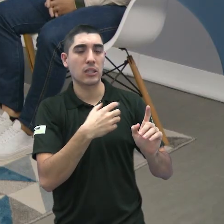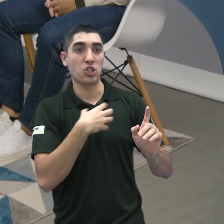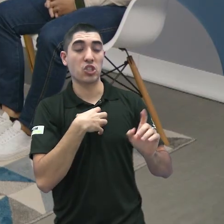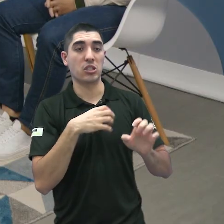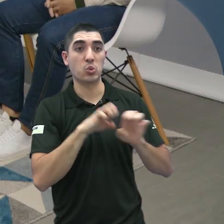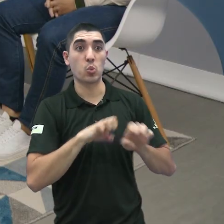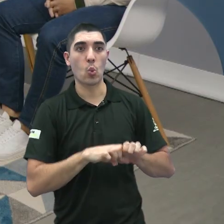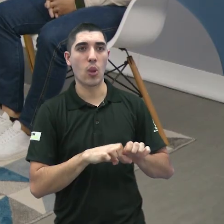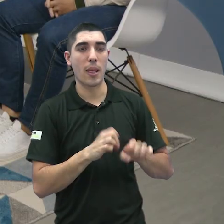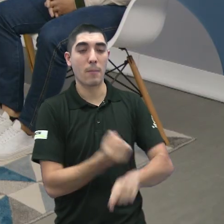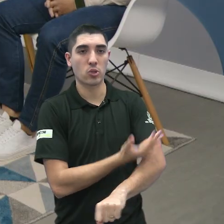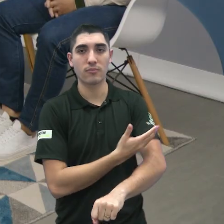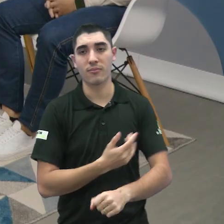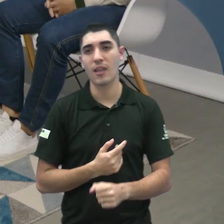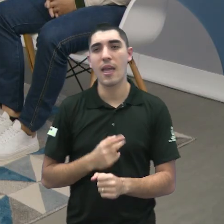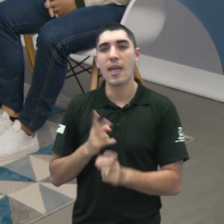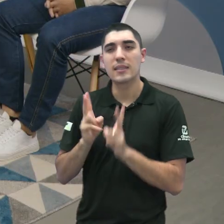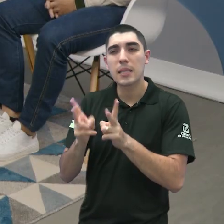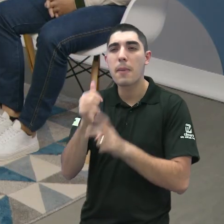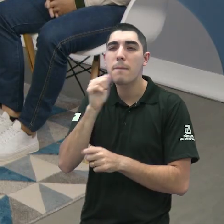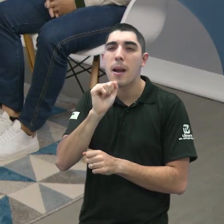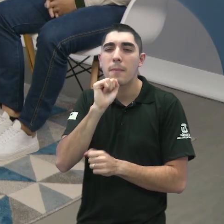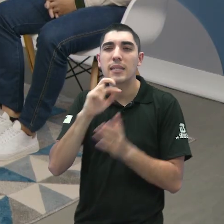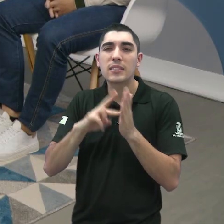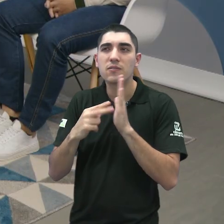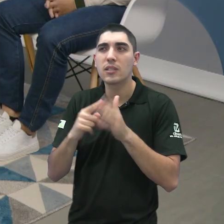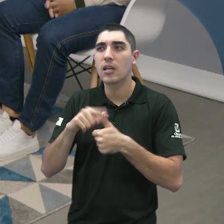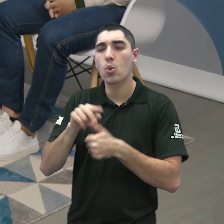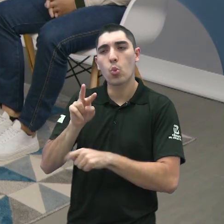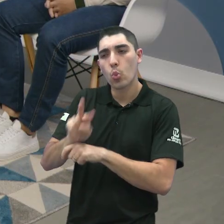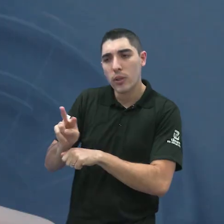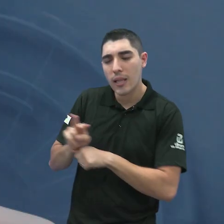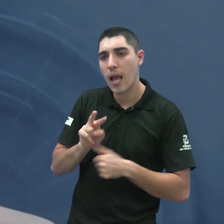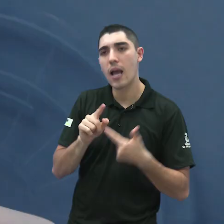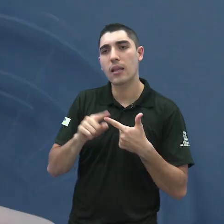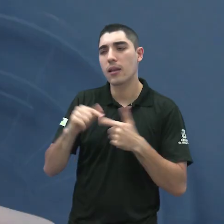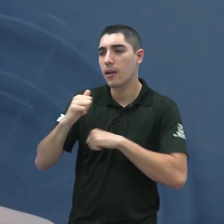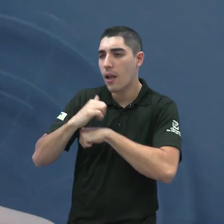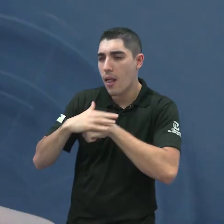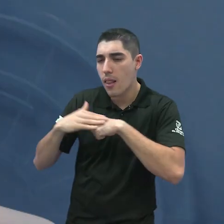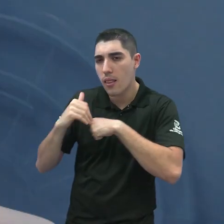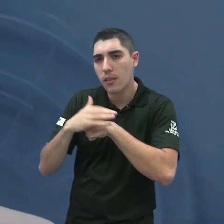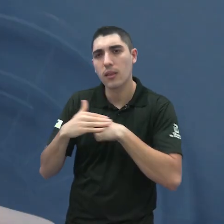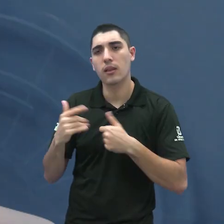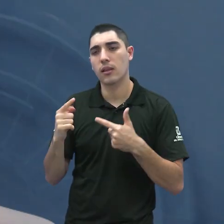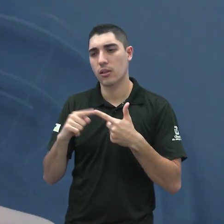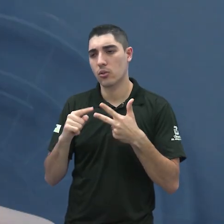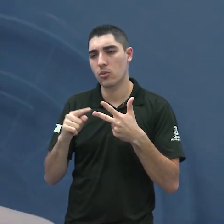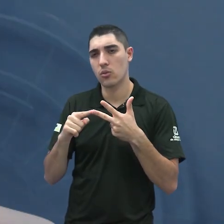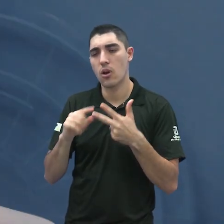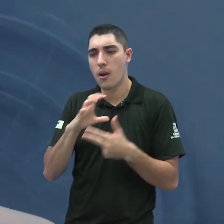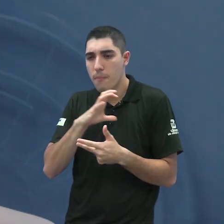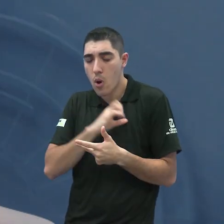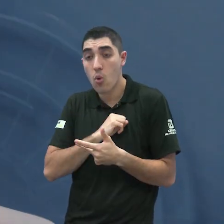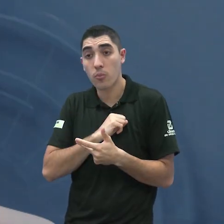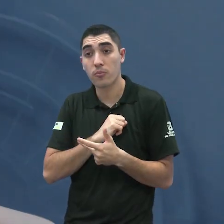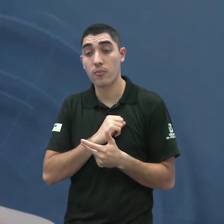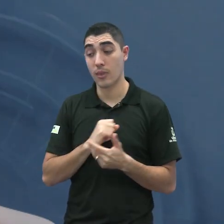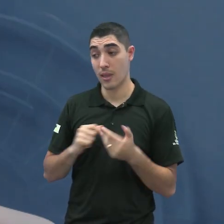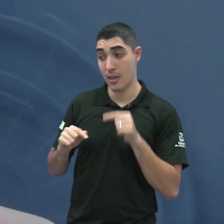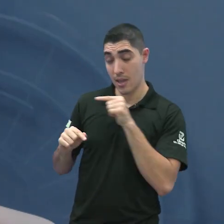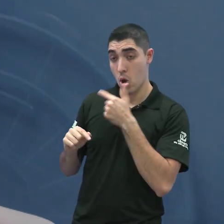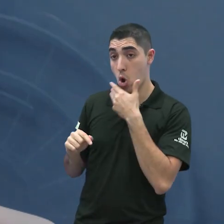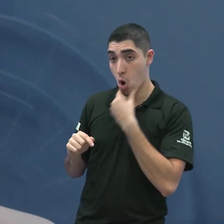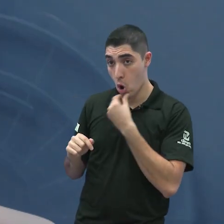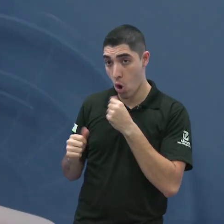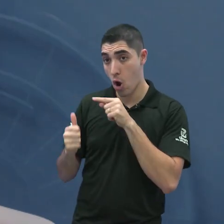estrutura. Isso, a mãe está muito associada ao cuidado, ao zelo, ao carinho, ser mais tranquila em alguns assuntos. O